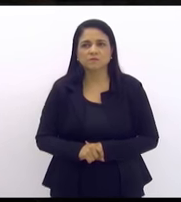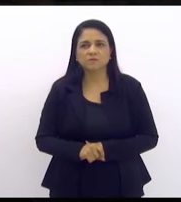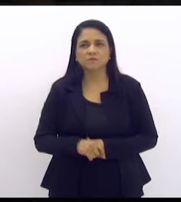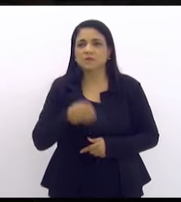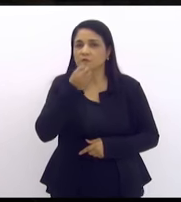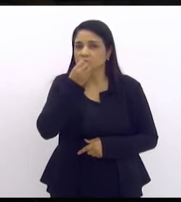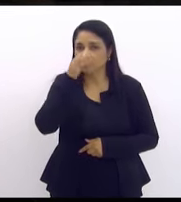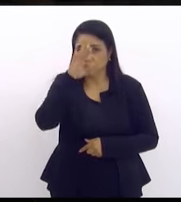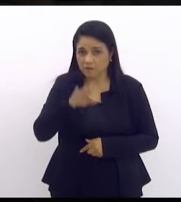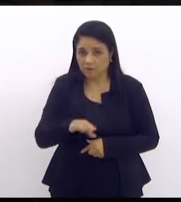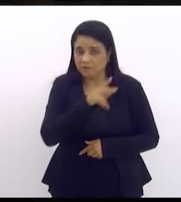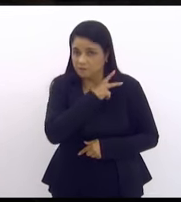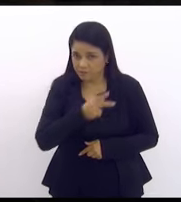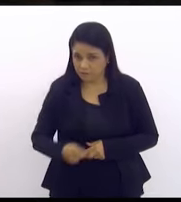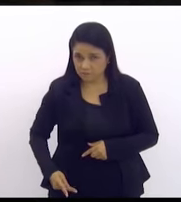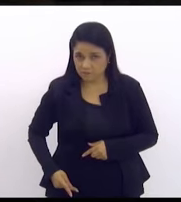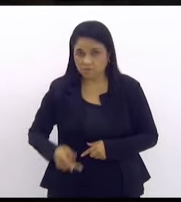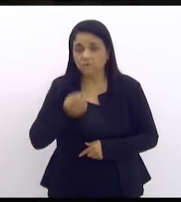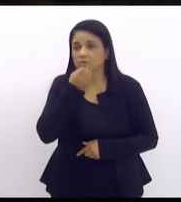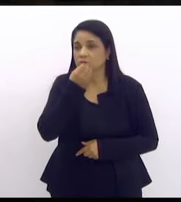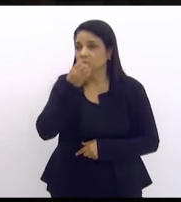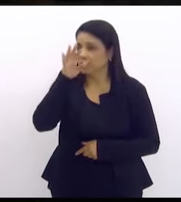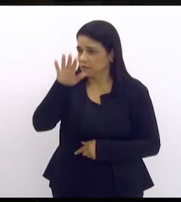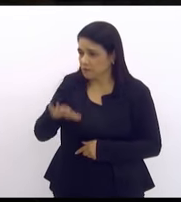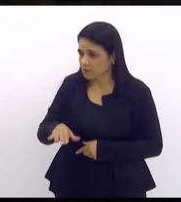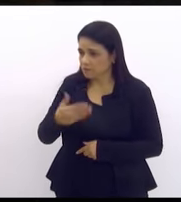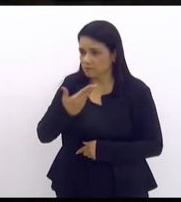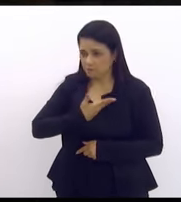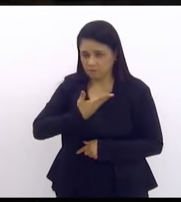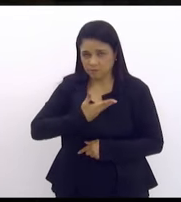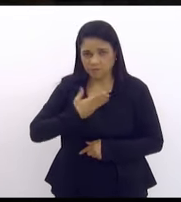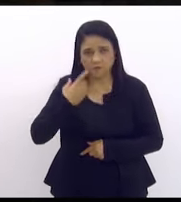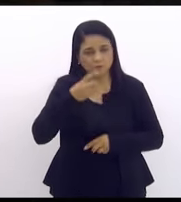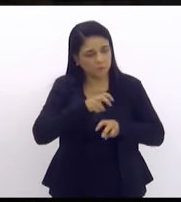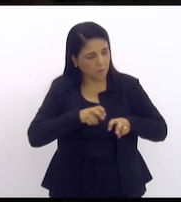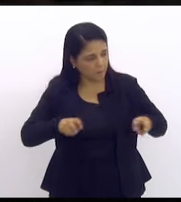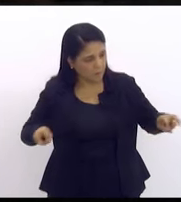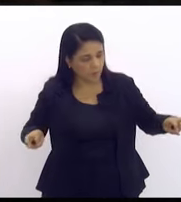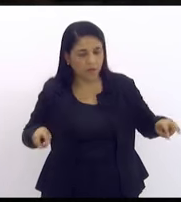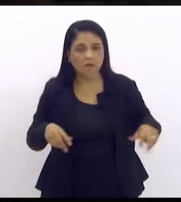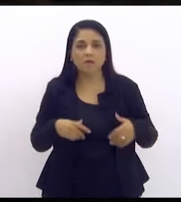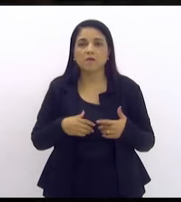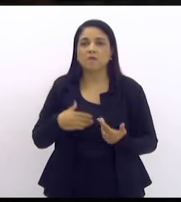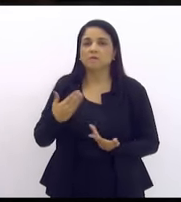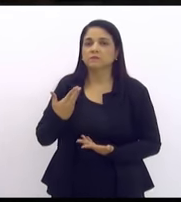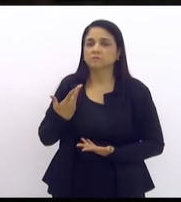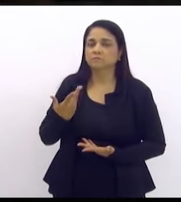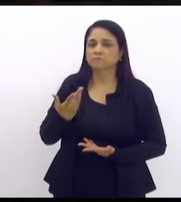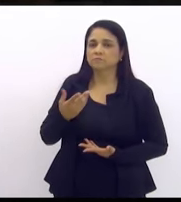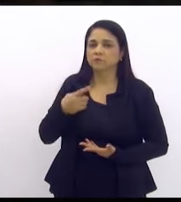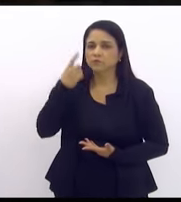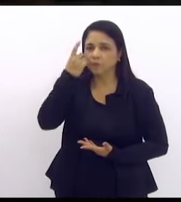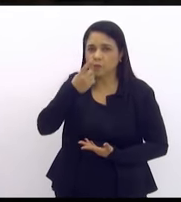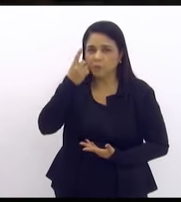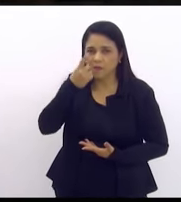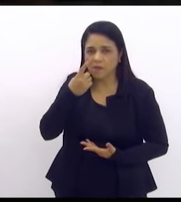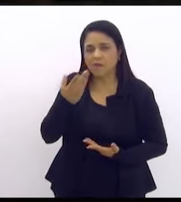Boa tarde, senhor presidente. Boa tarde, demais colegas da mesa, demais colegas da